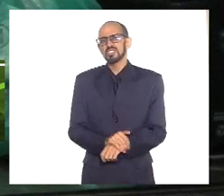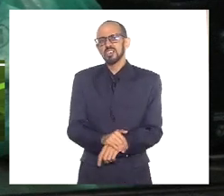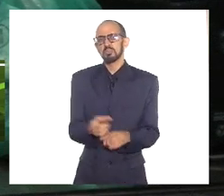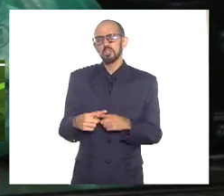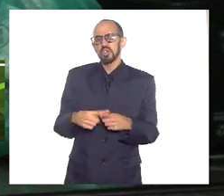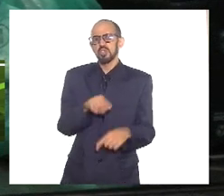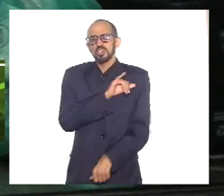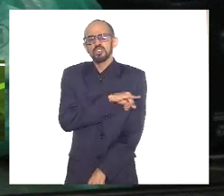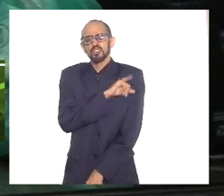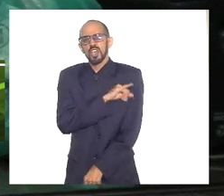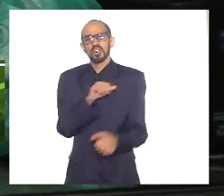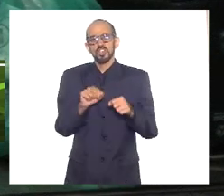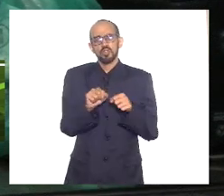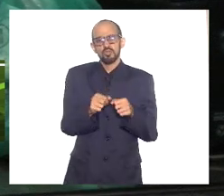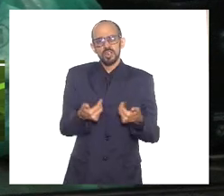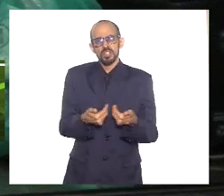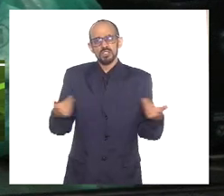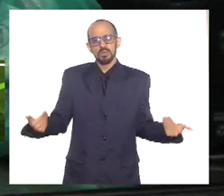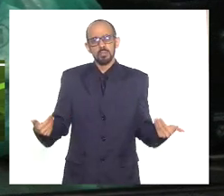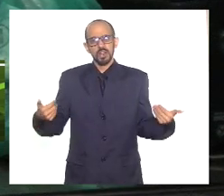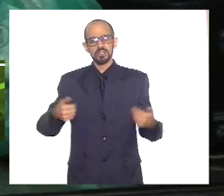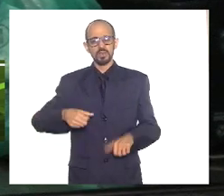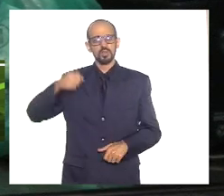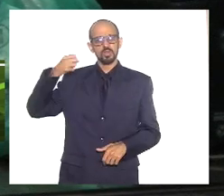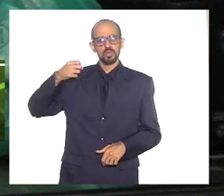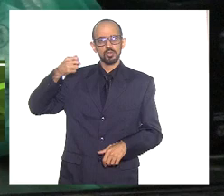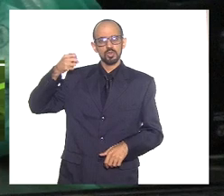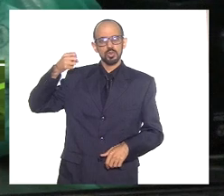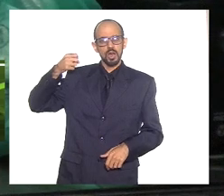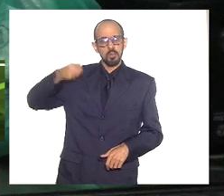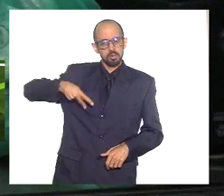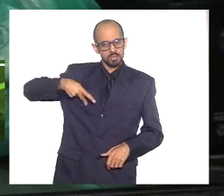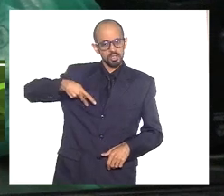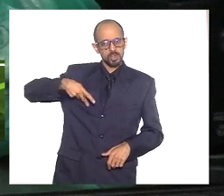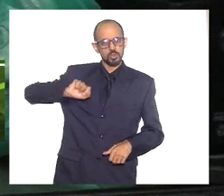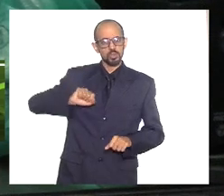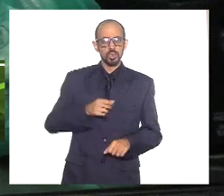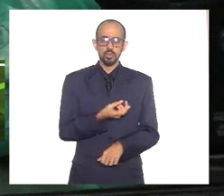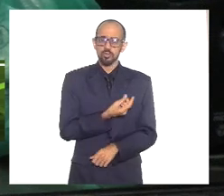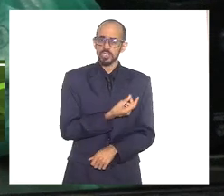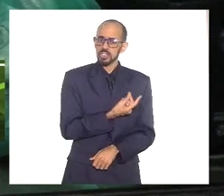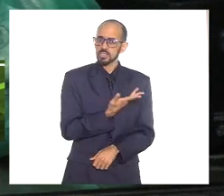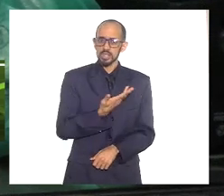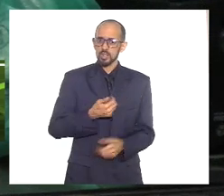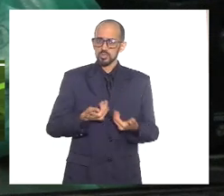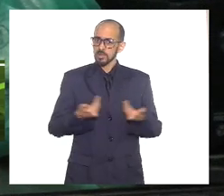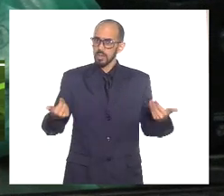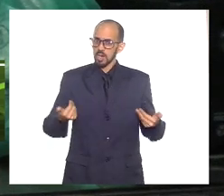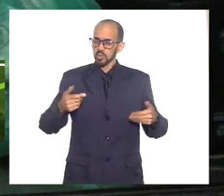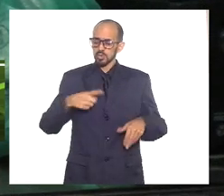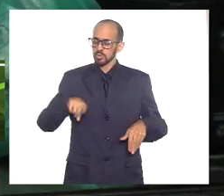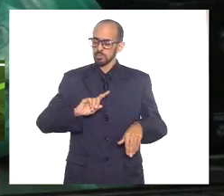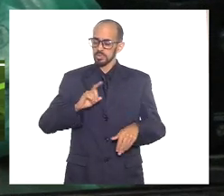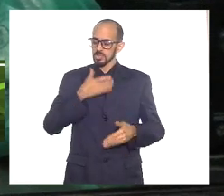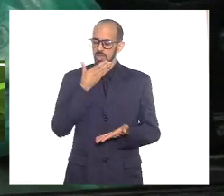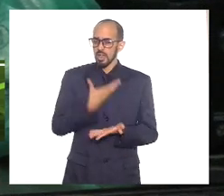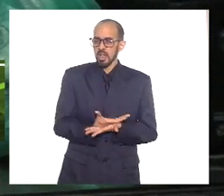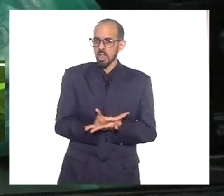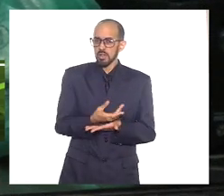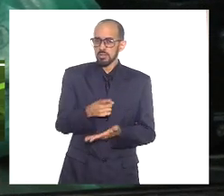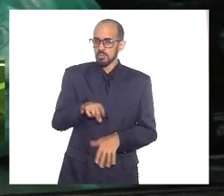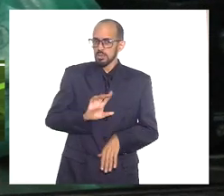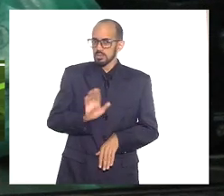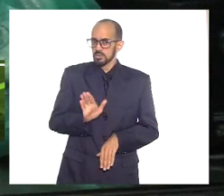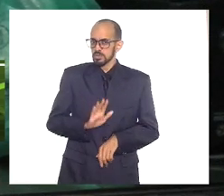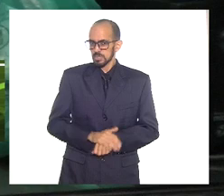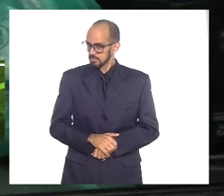separação do previdenciário para o financeiro. Então, não há que se ficar perplexo. Foi criado para